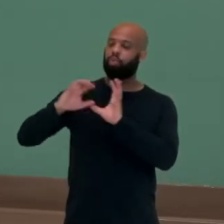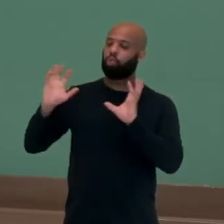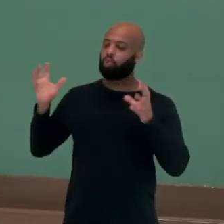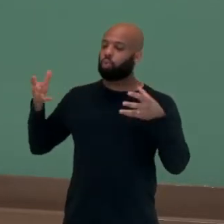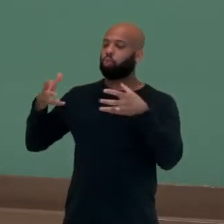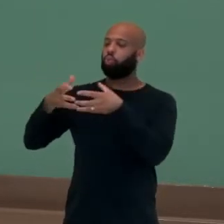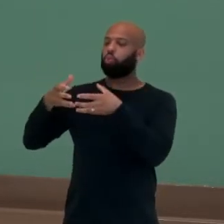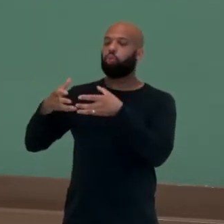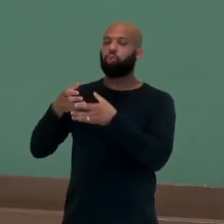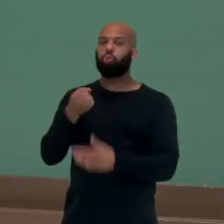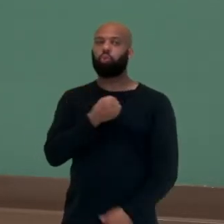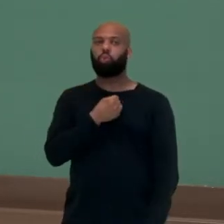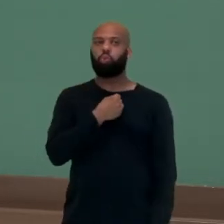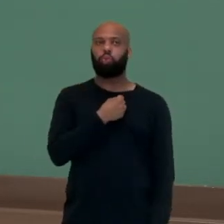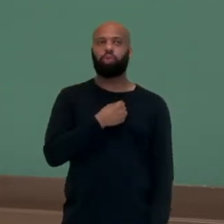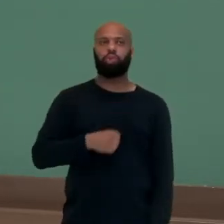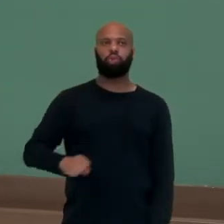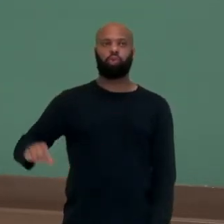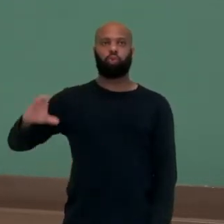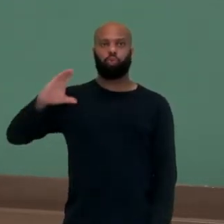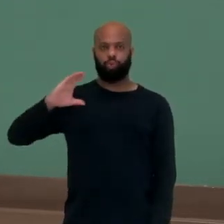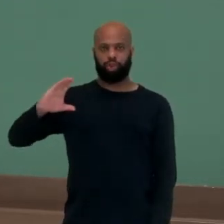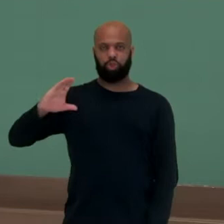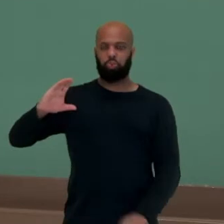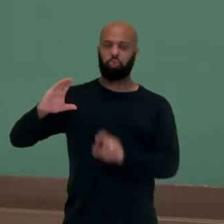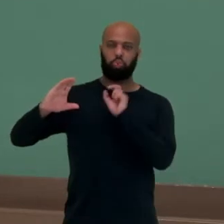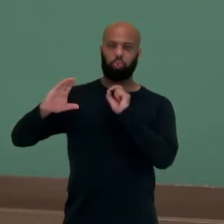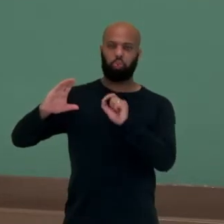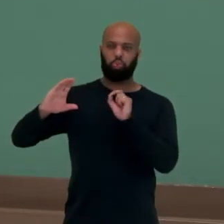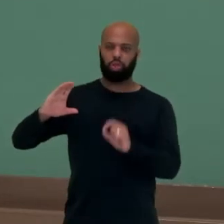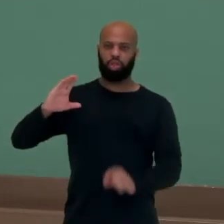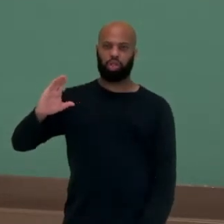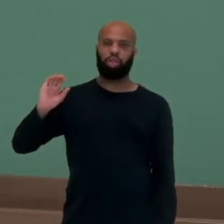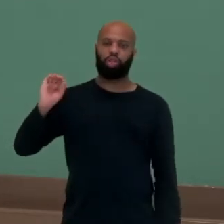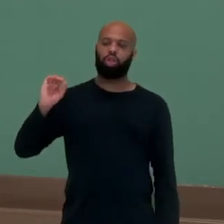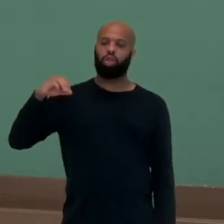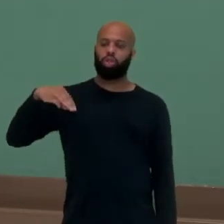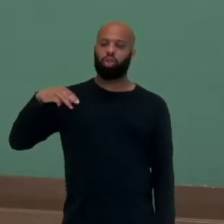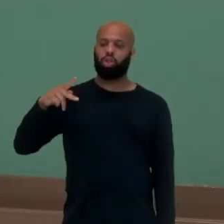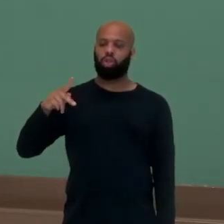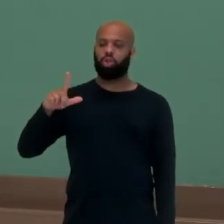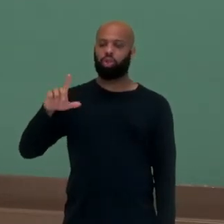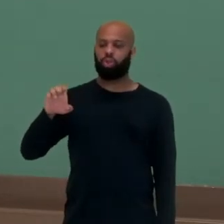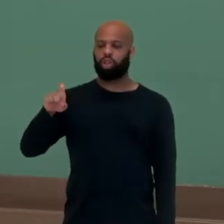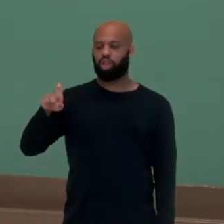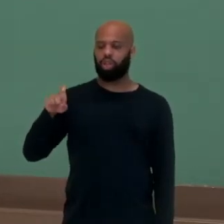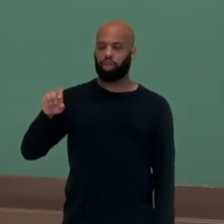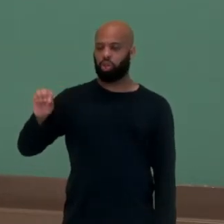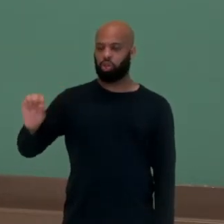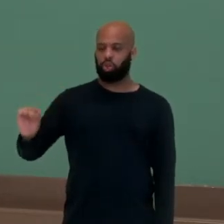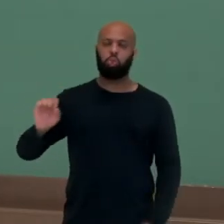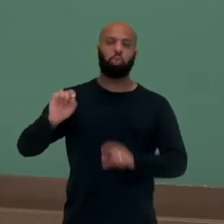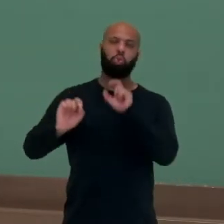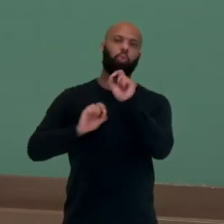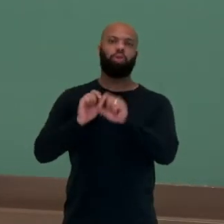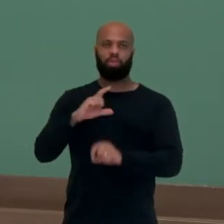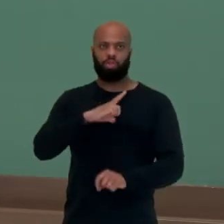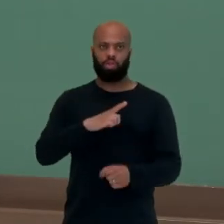conjunto dos números complexos? Será que é da mesma maneira? Quais as diferenças que a gente vai ter? É isso que a gente